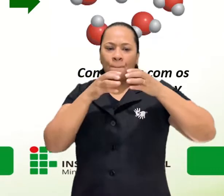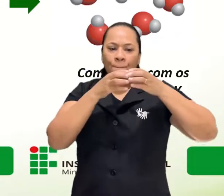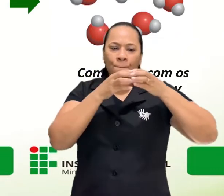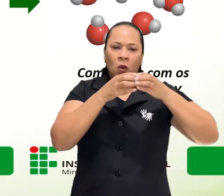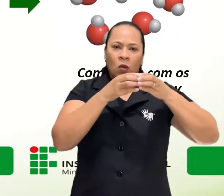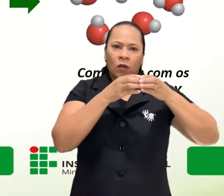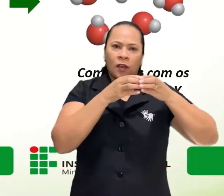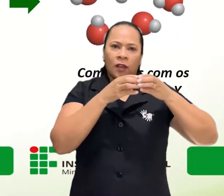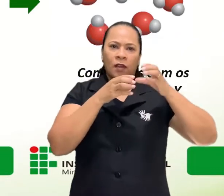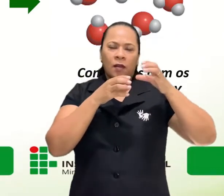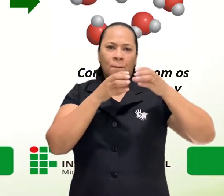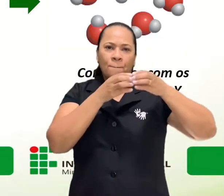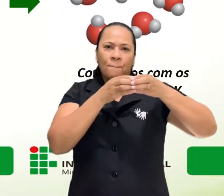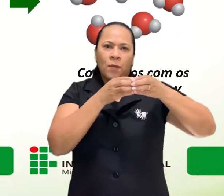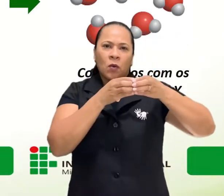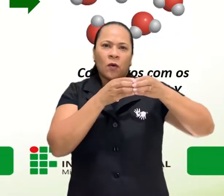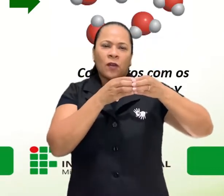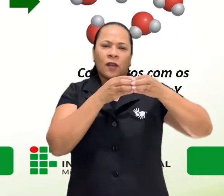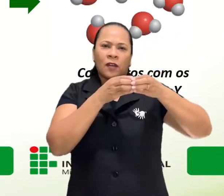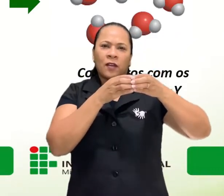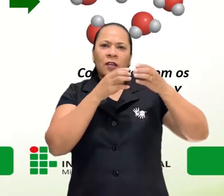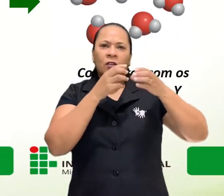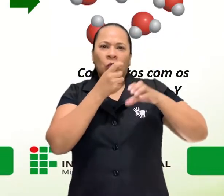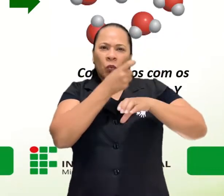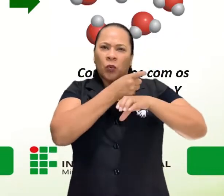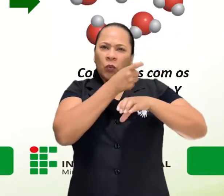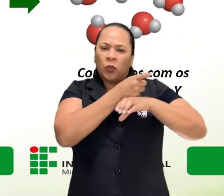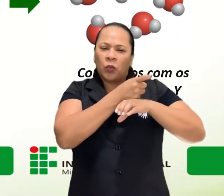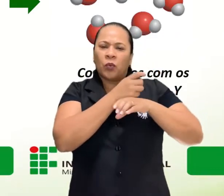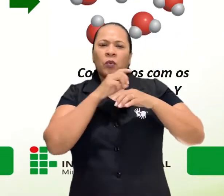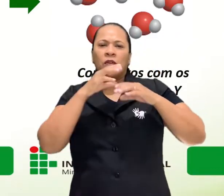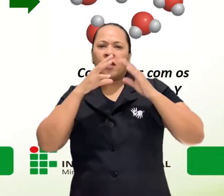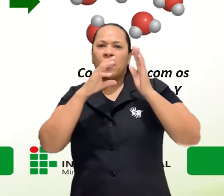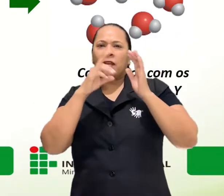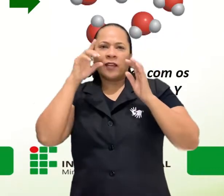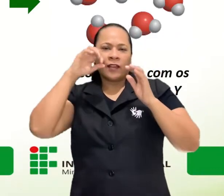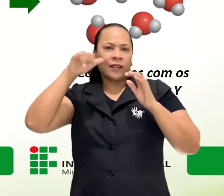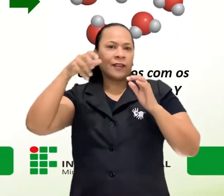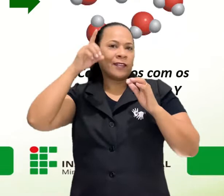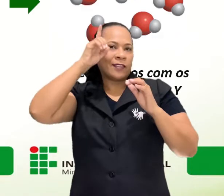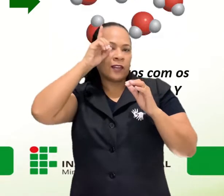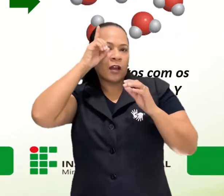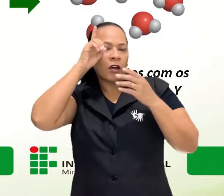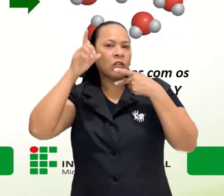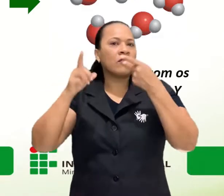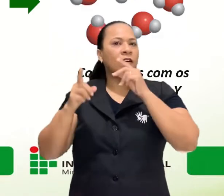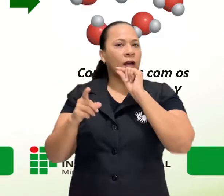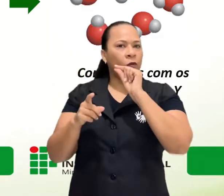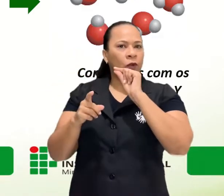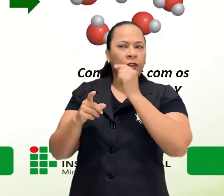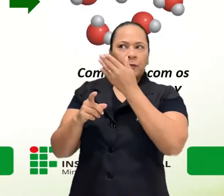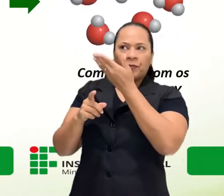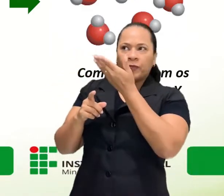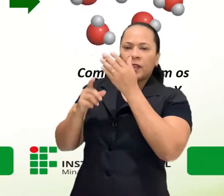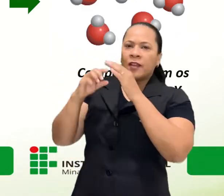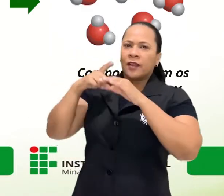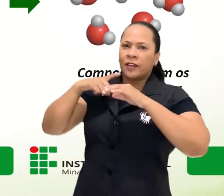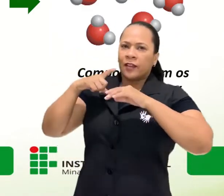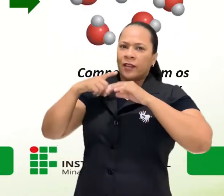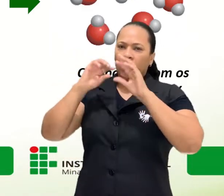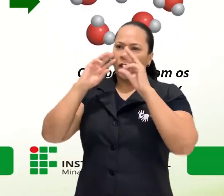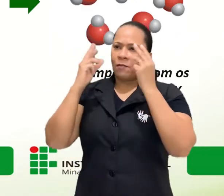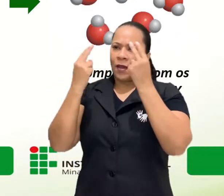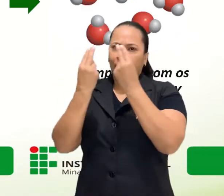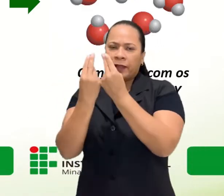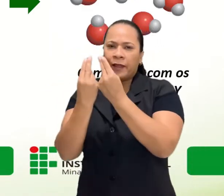da bola de bilhar. O modelo atômico de Dalton diz que toda matéria é constituída por átomos que